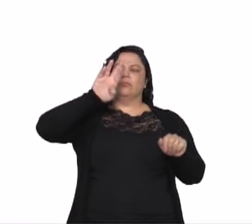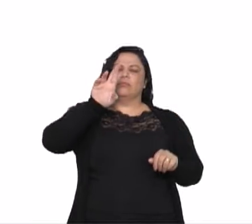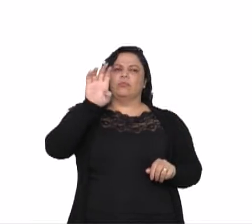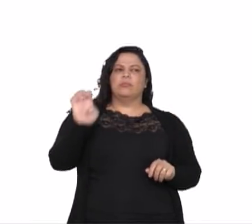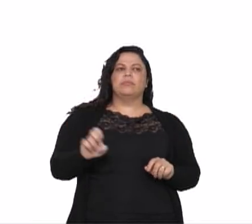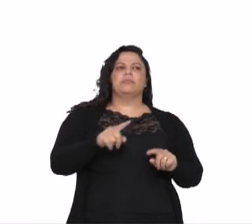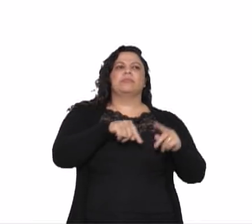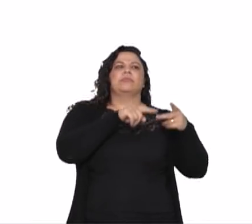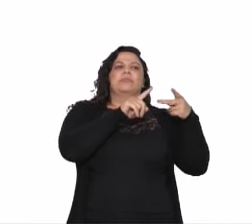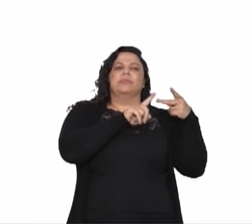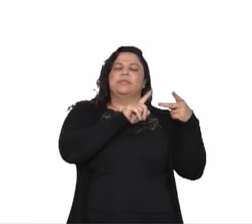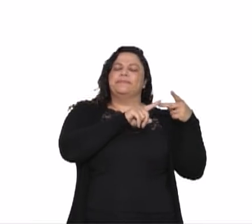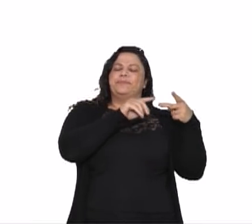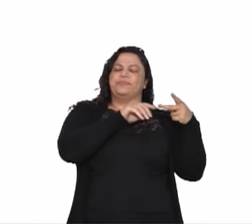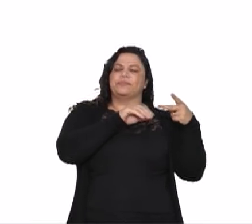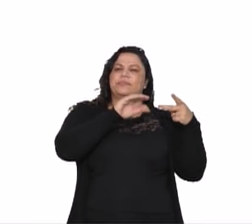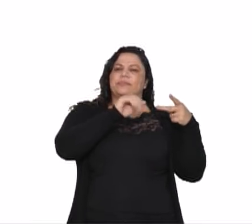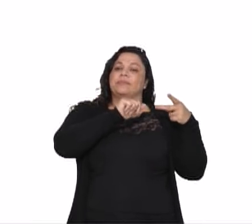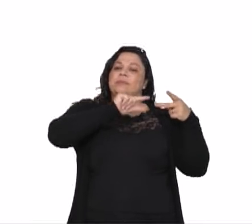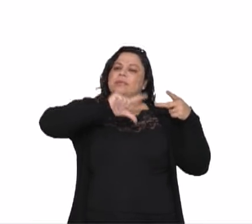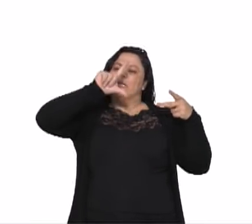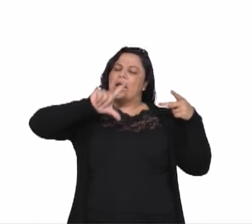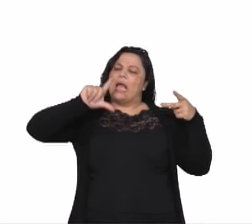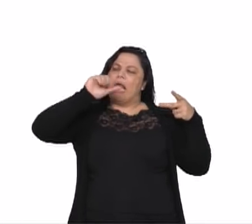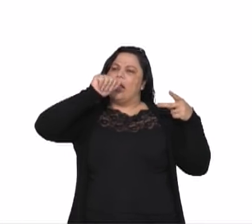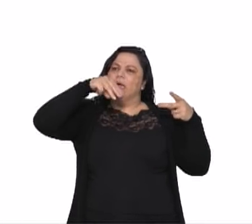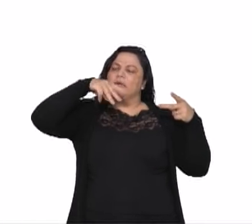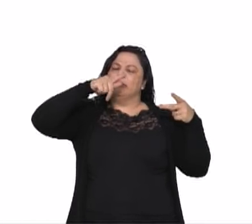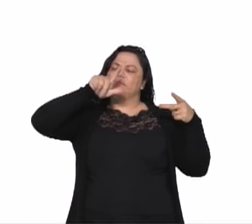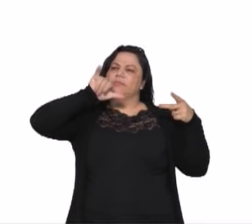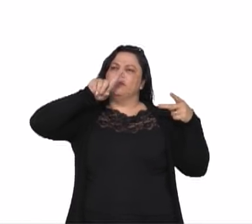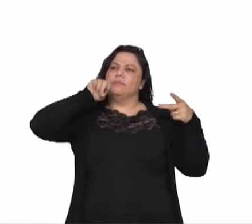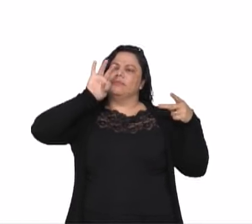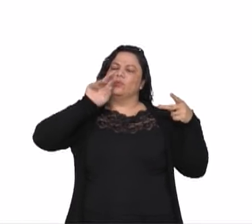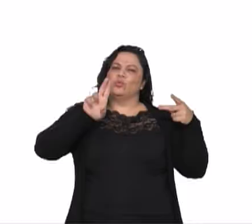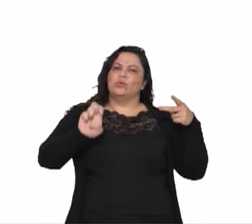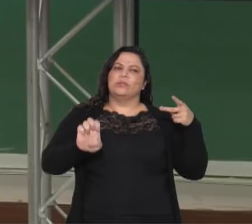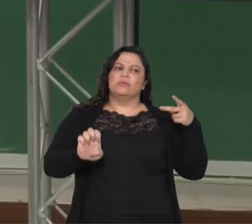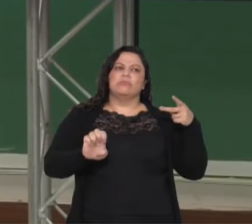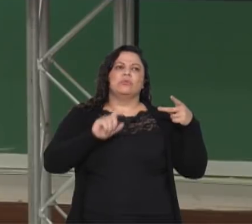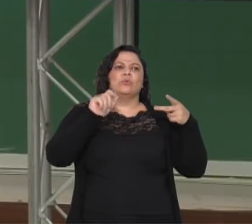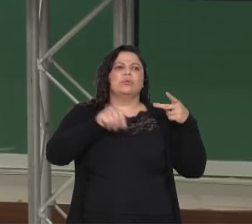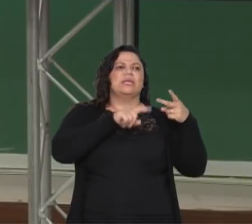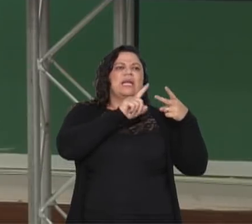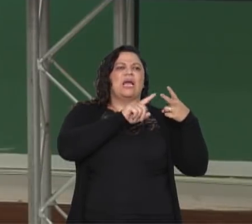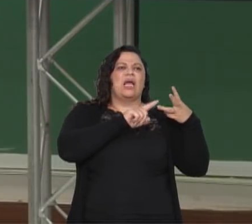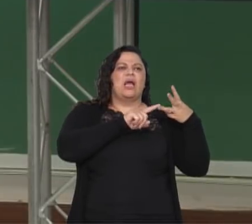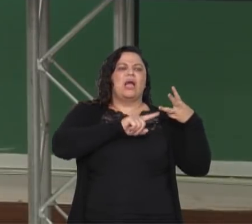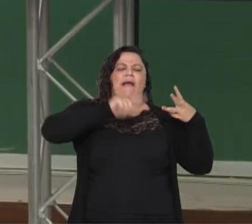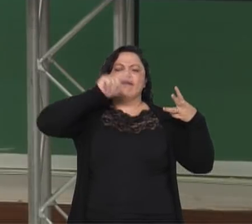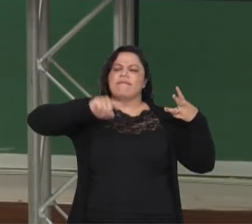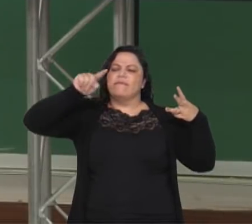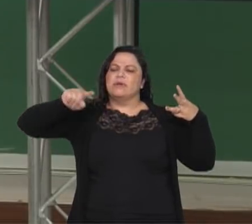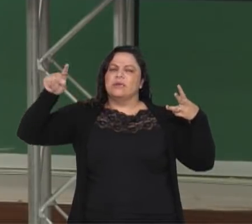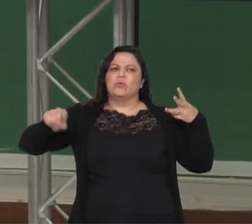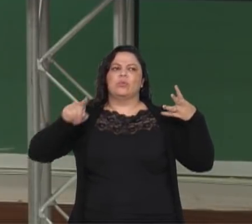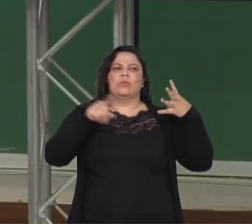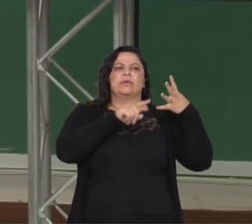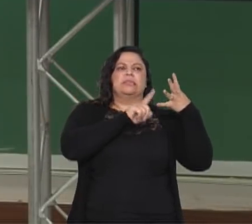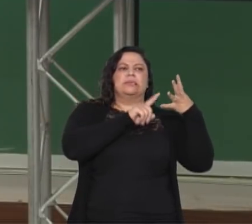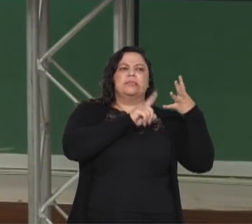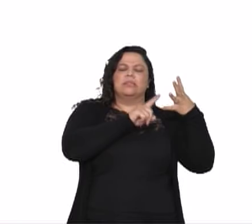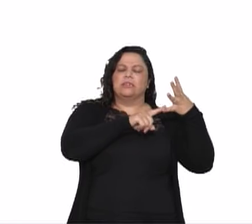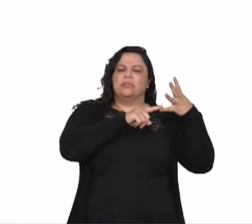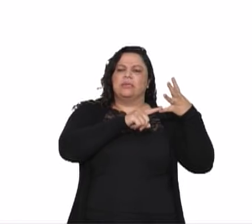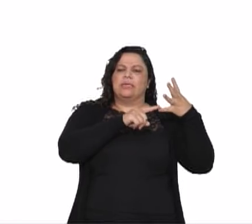C, sua frequência, podendo ser mais grave ou mais agudo. D, a intensidade. Dá um tempinho para vocês